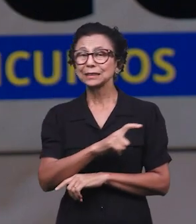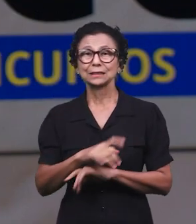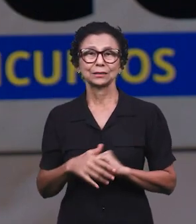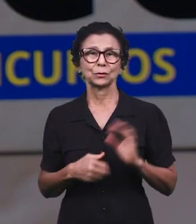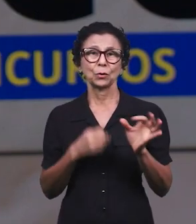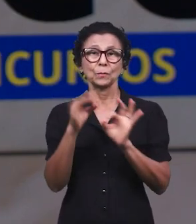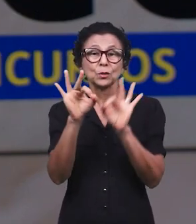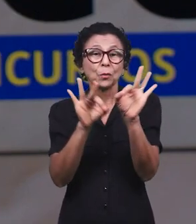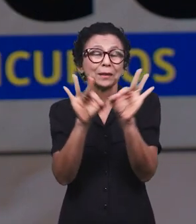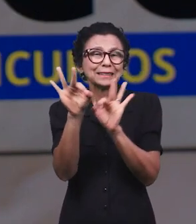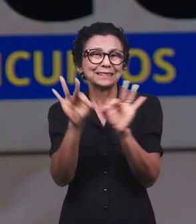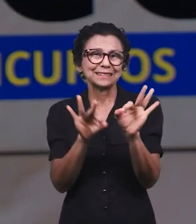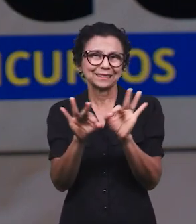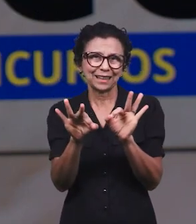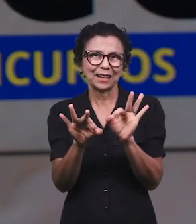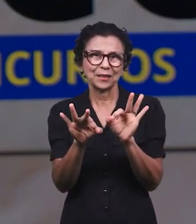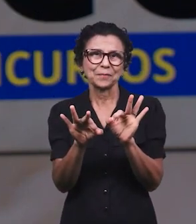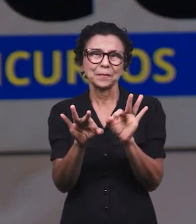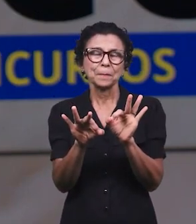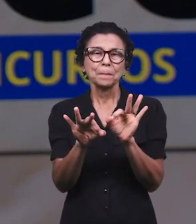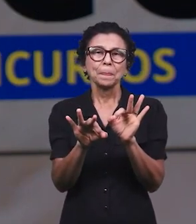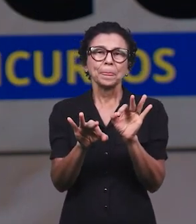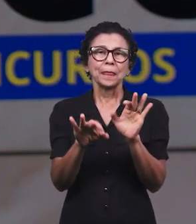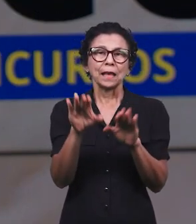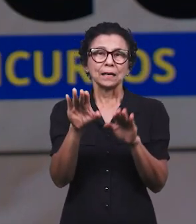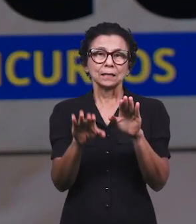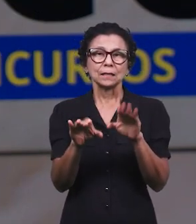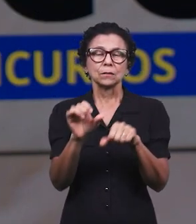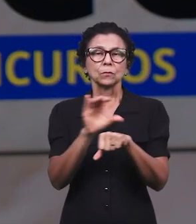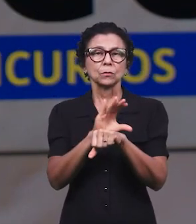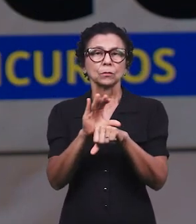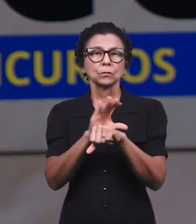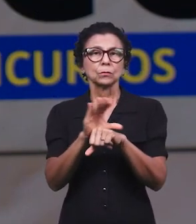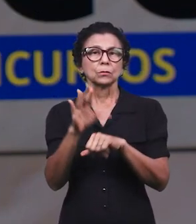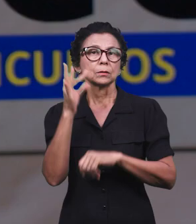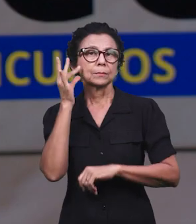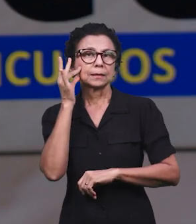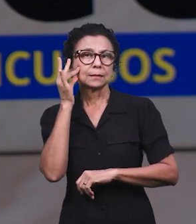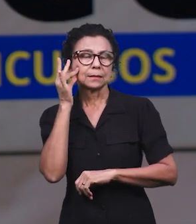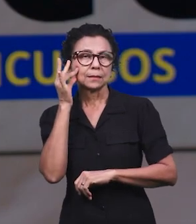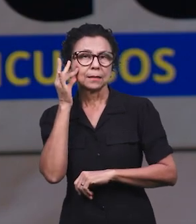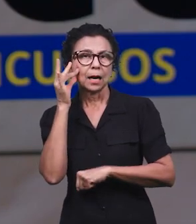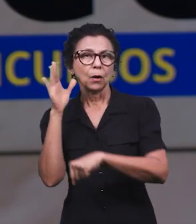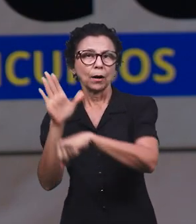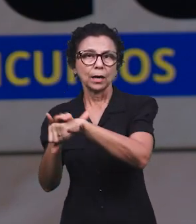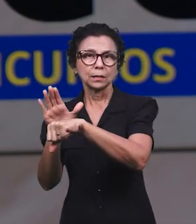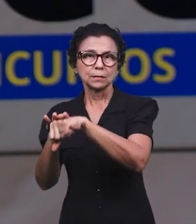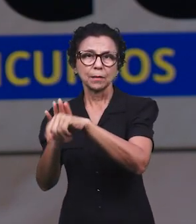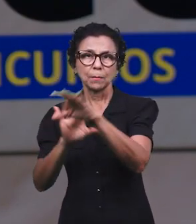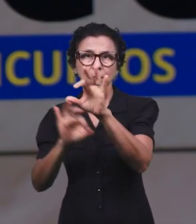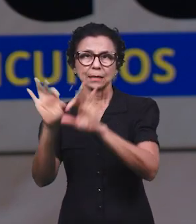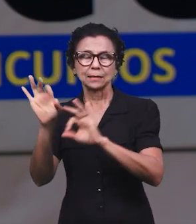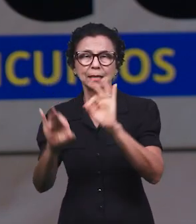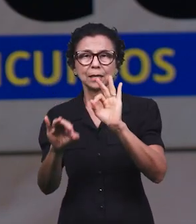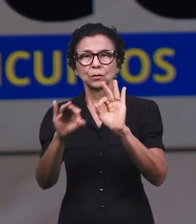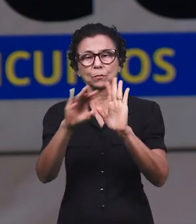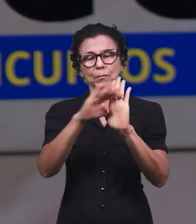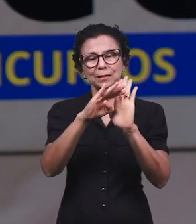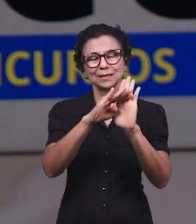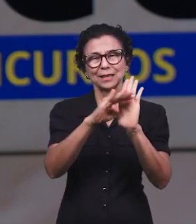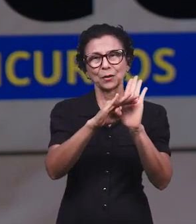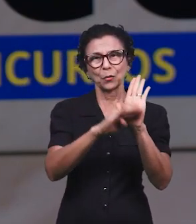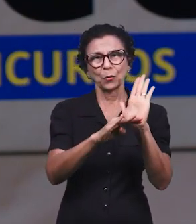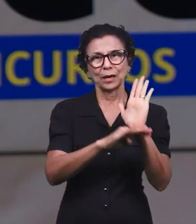está no começo. E, às vezes, tem um curso presencial, o curso vai montar uma sequência lógica de aulas, de acordo com